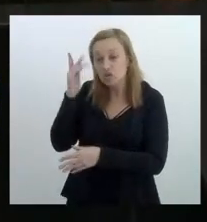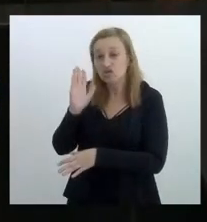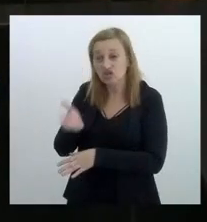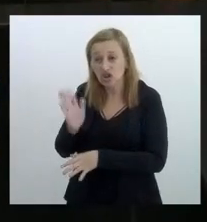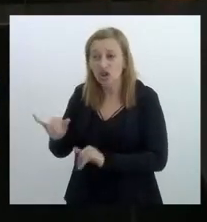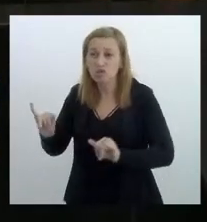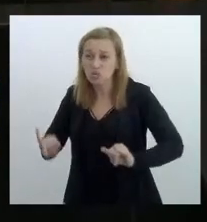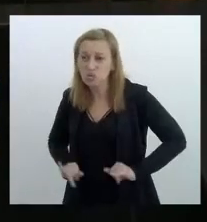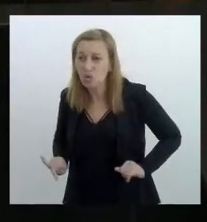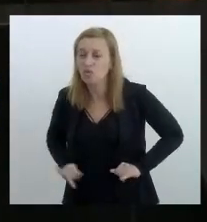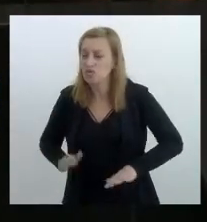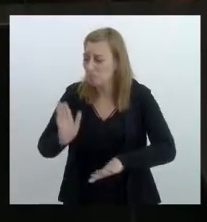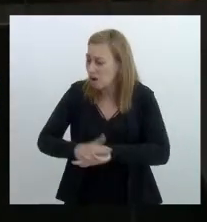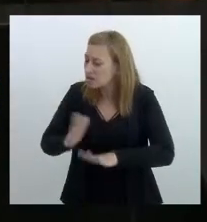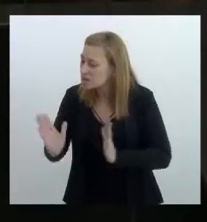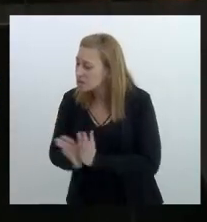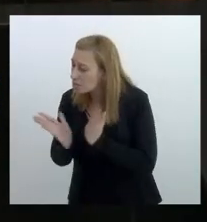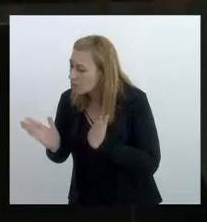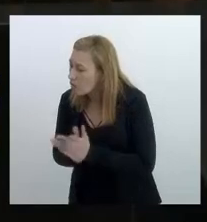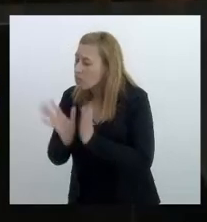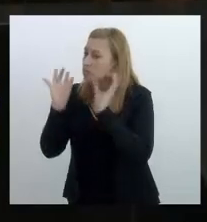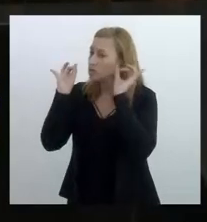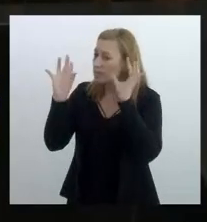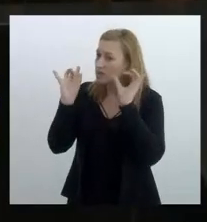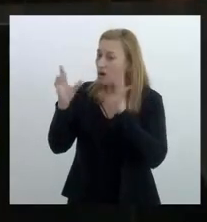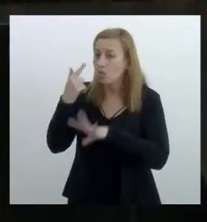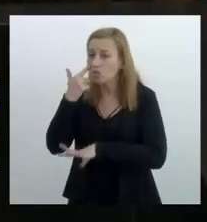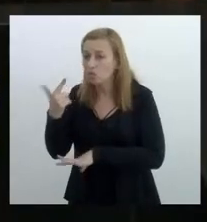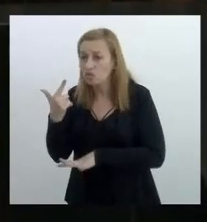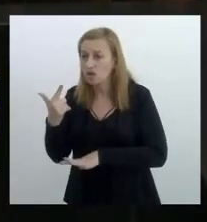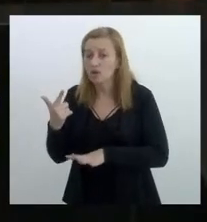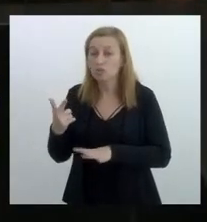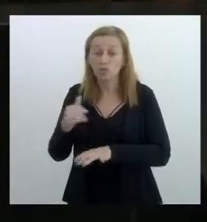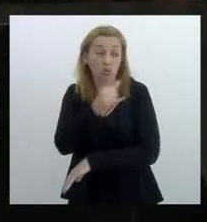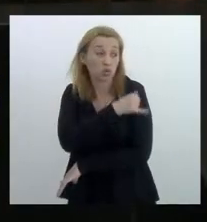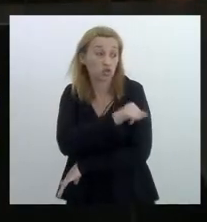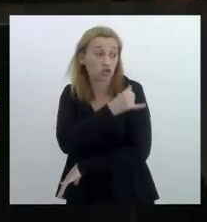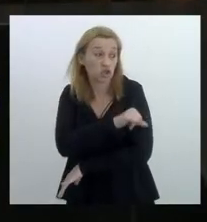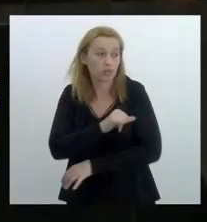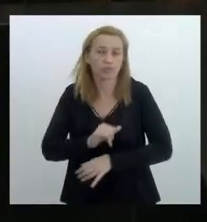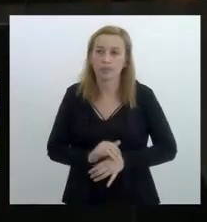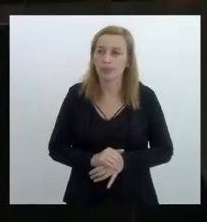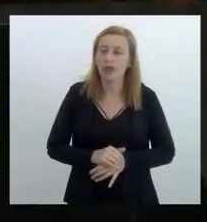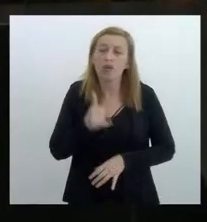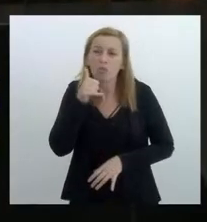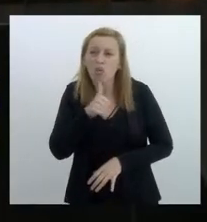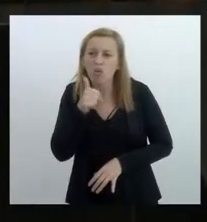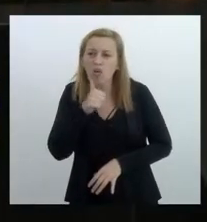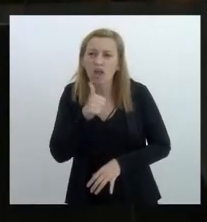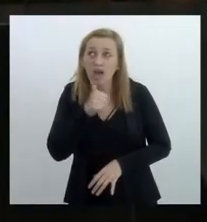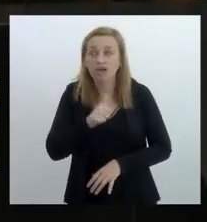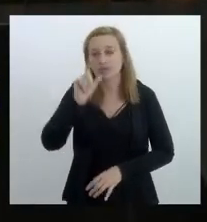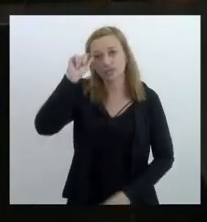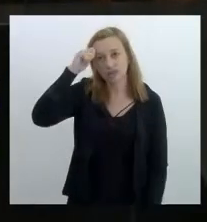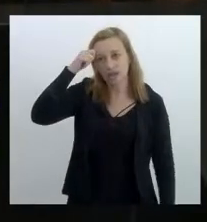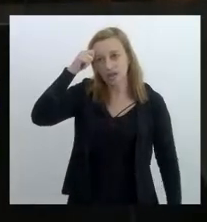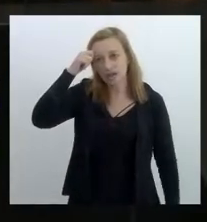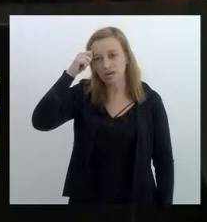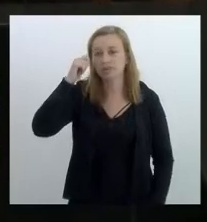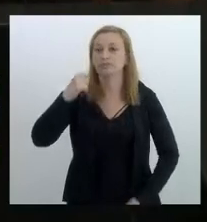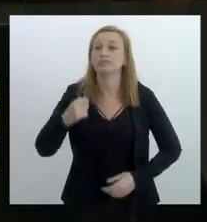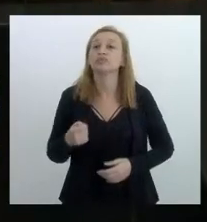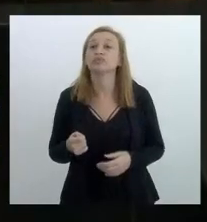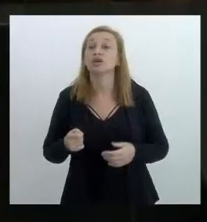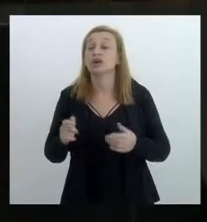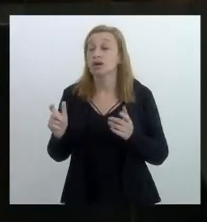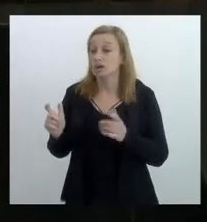são mais pobres, em especial quando vemos um retrato do Rio de Janeiro. as mulheres negras que já estão colocadas